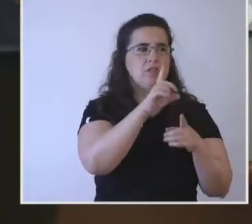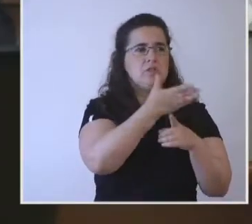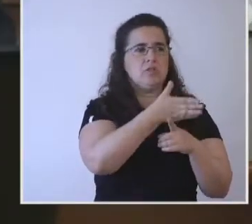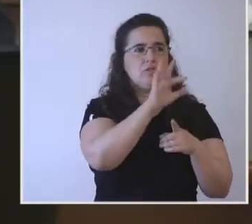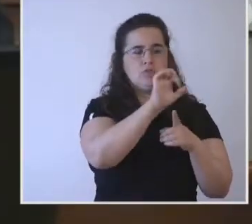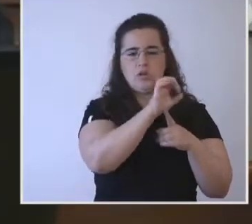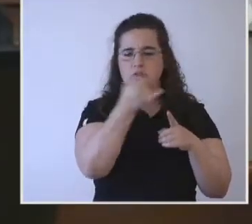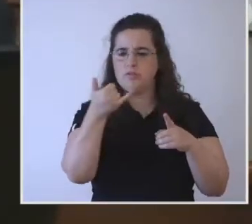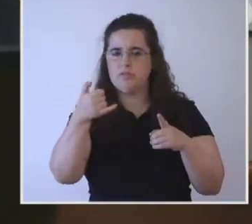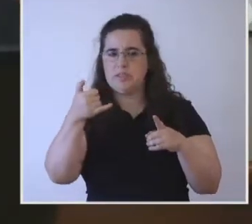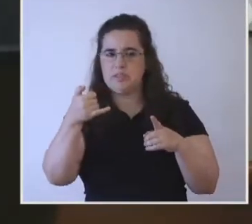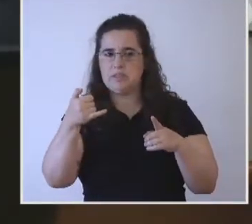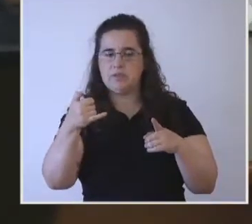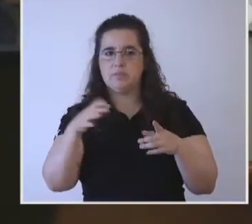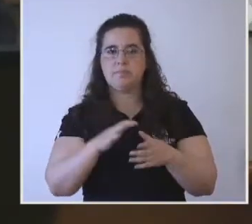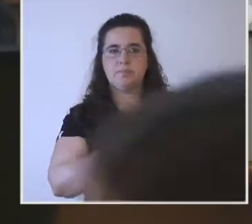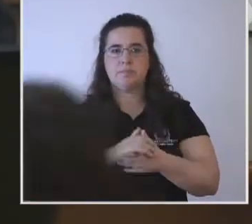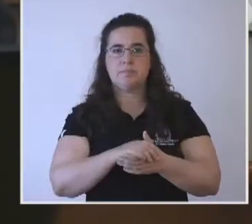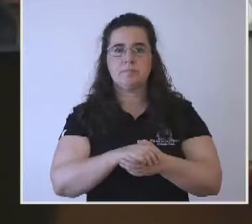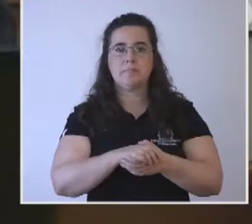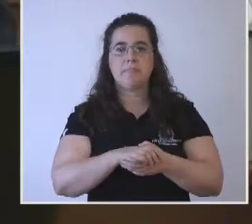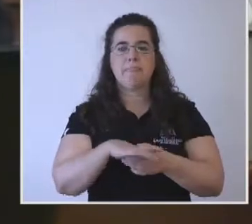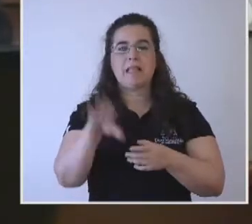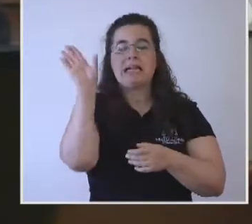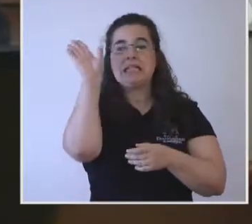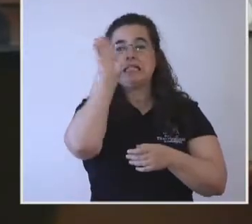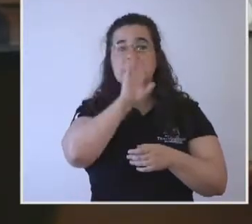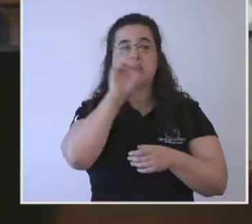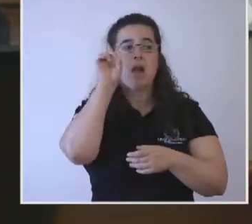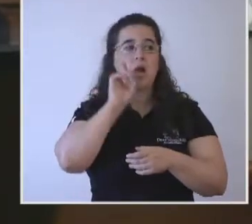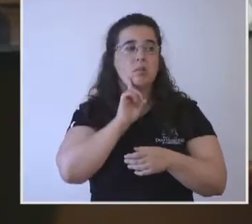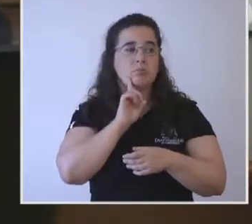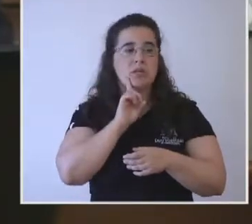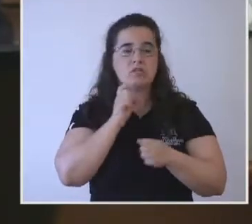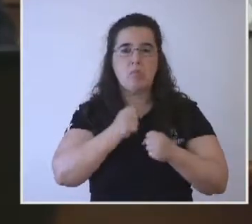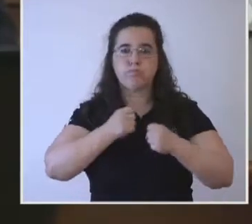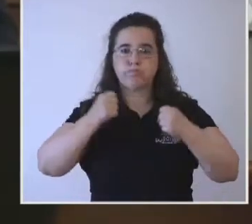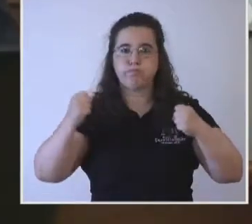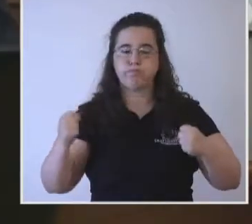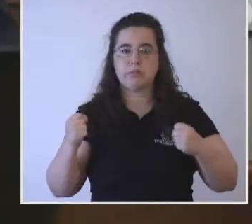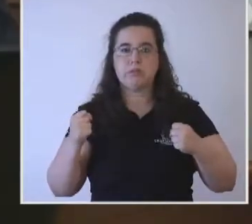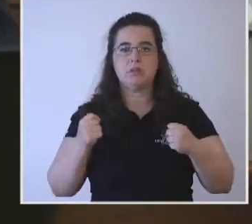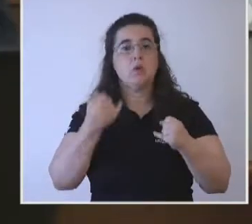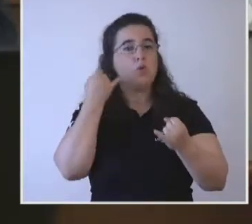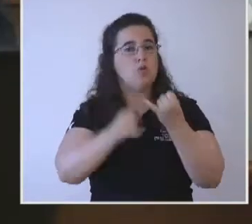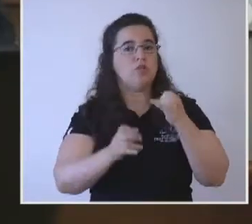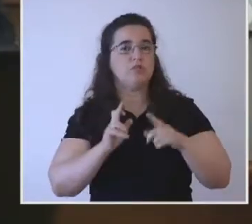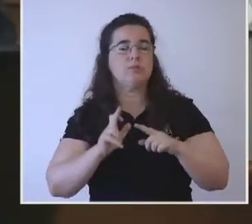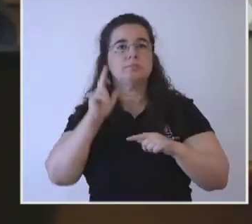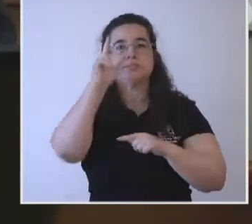Agora reparem que se as mulheres forem já obesas, o risco sobe para 31%. E se elas